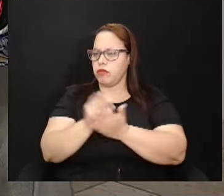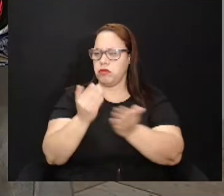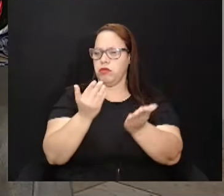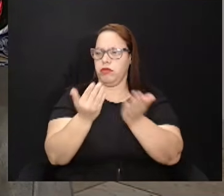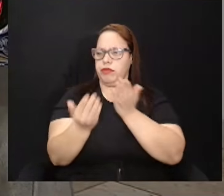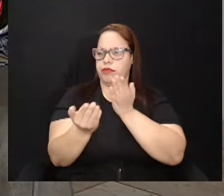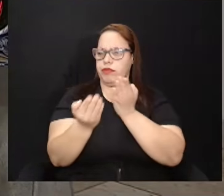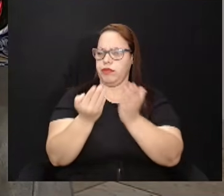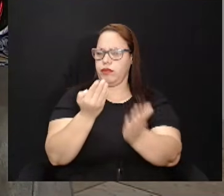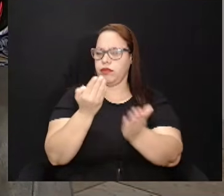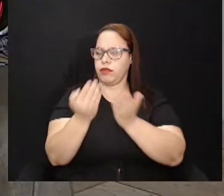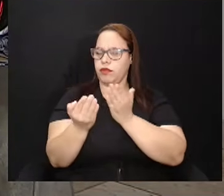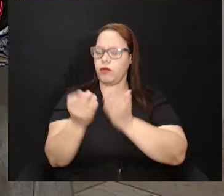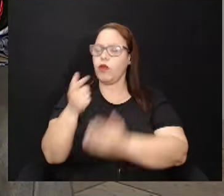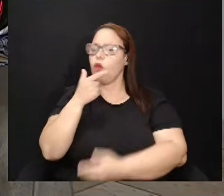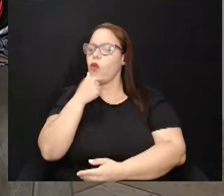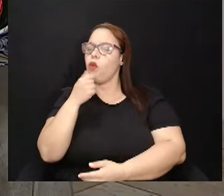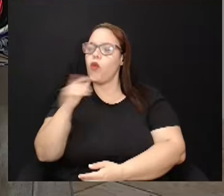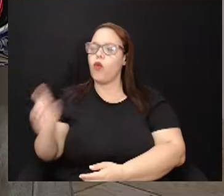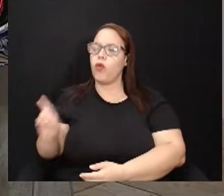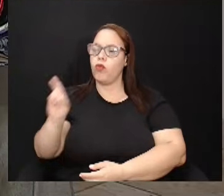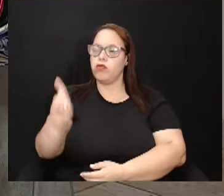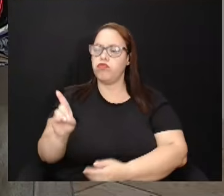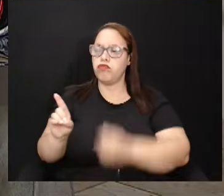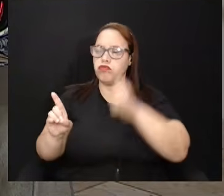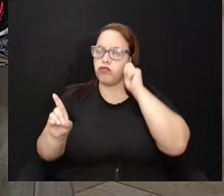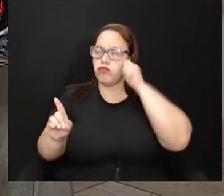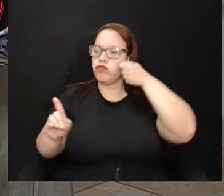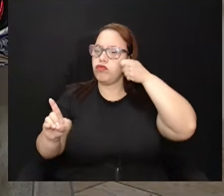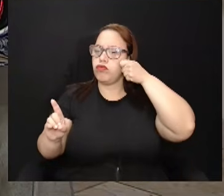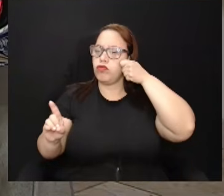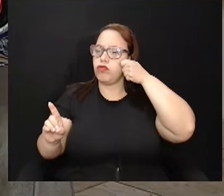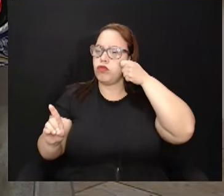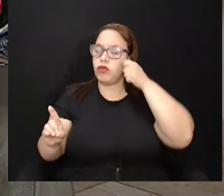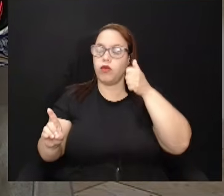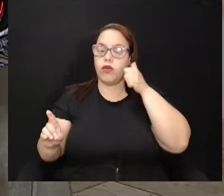O homem negro e a mulher